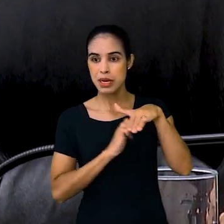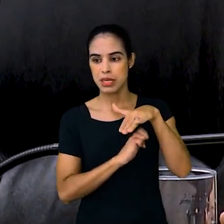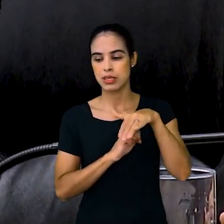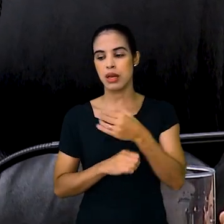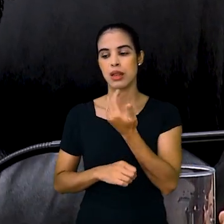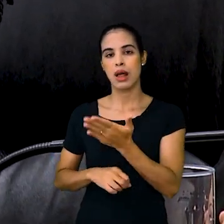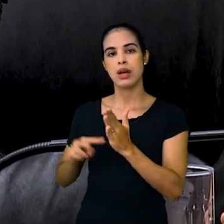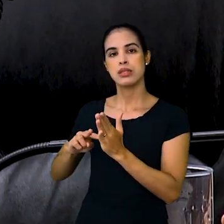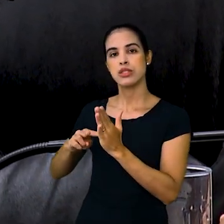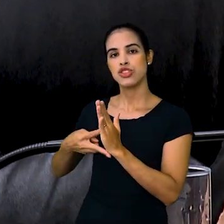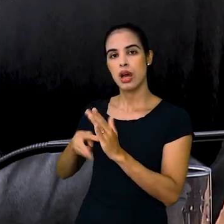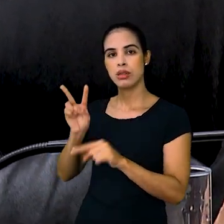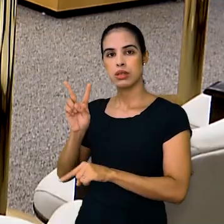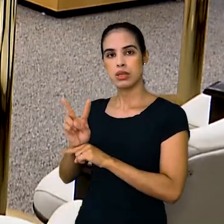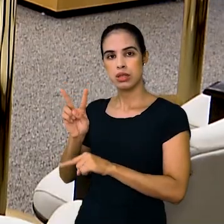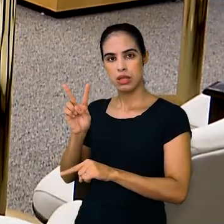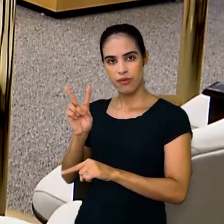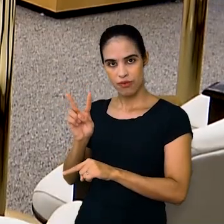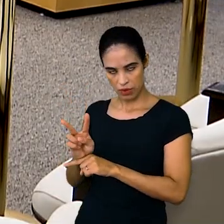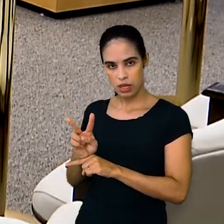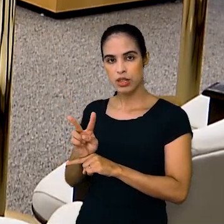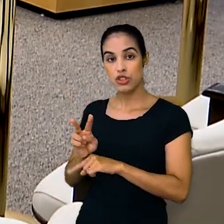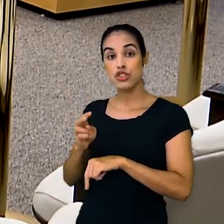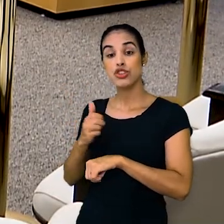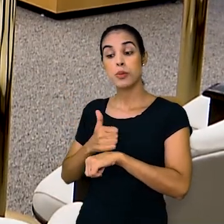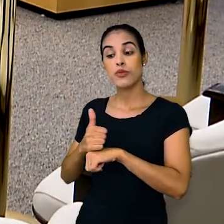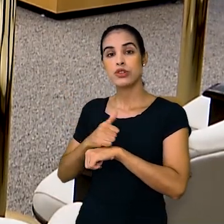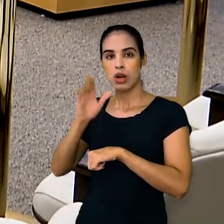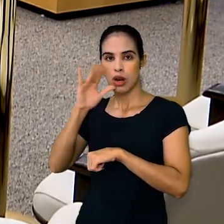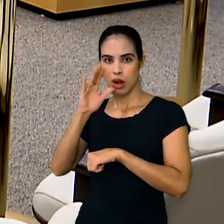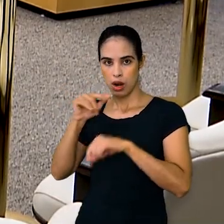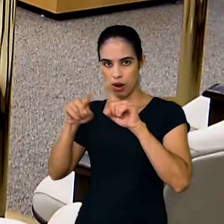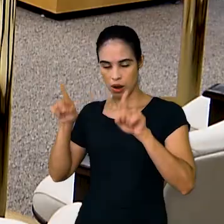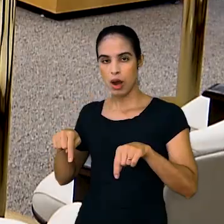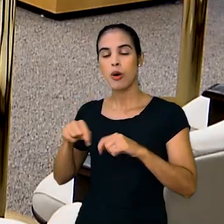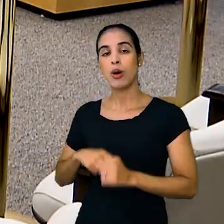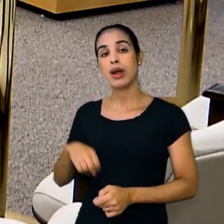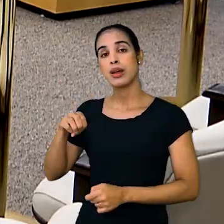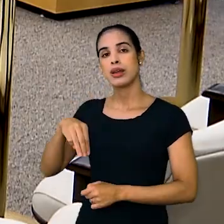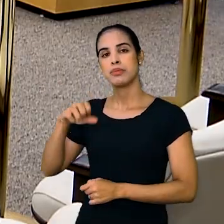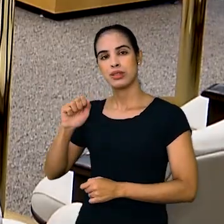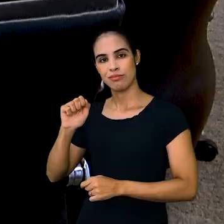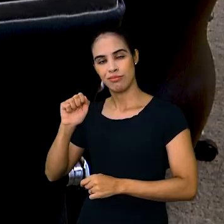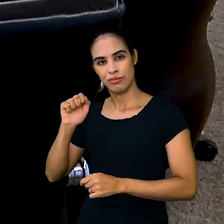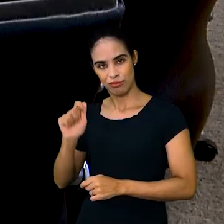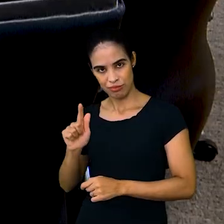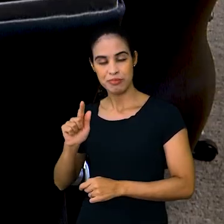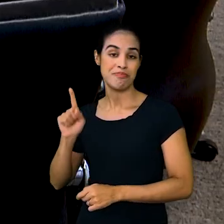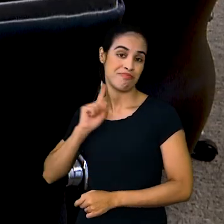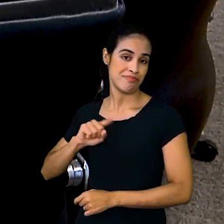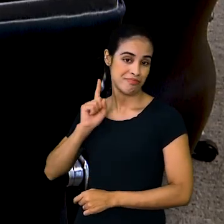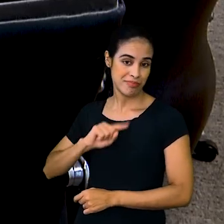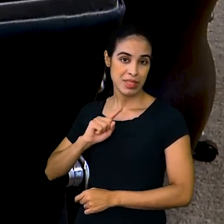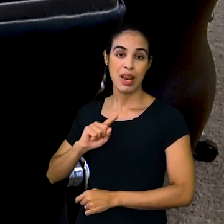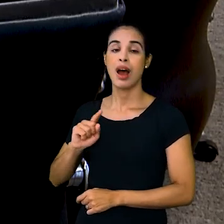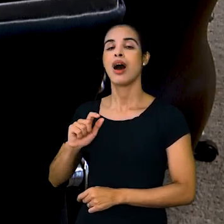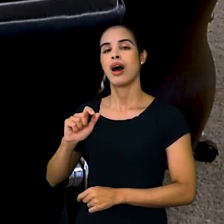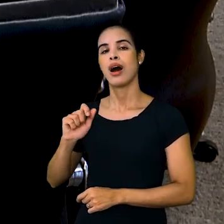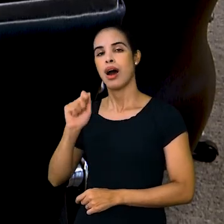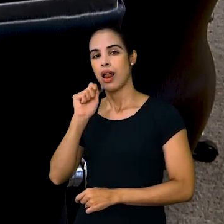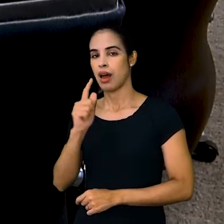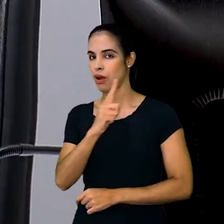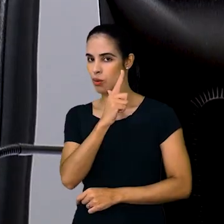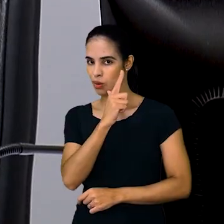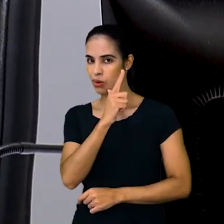que defendem os direitos de trabalhadores do setor aéreo de Minas Gerais, Alagoas, Amazonas e de algumas cidades de São